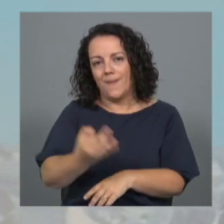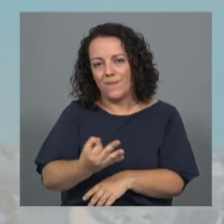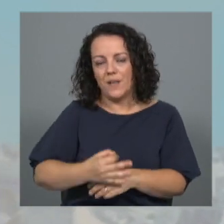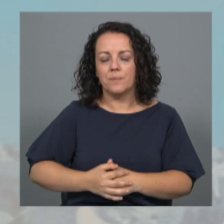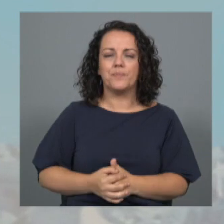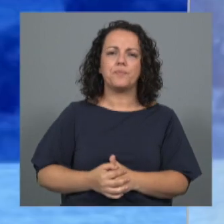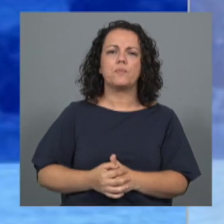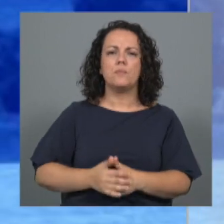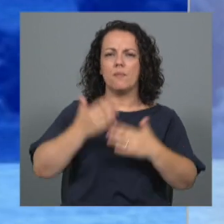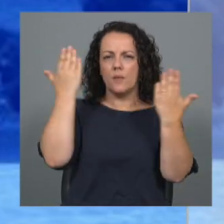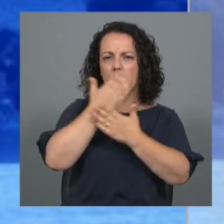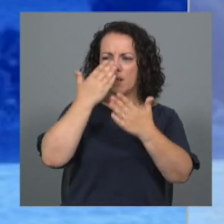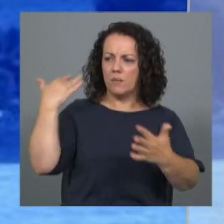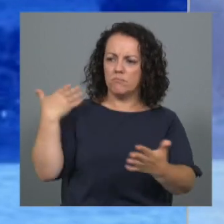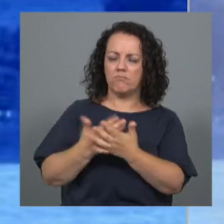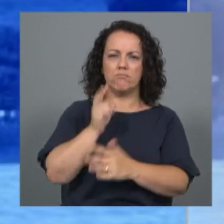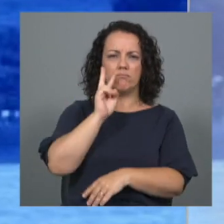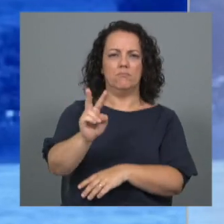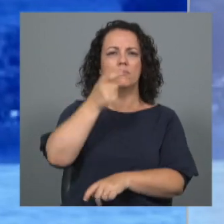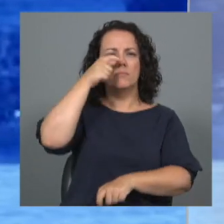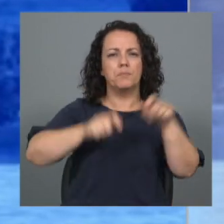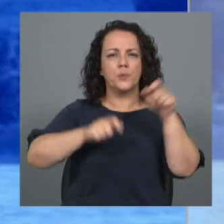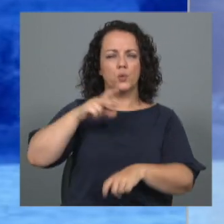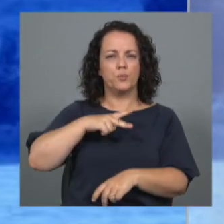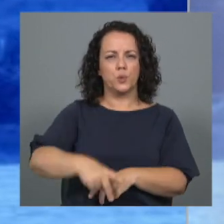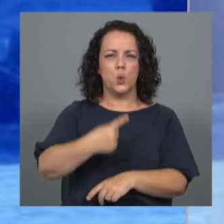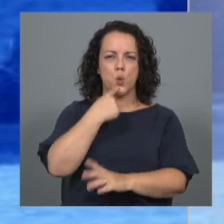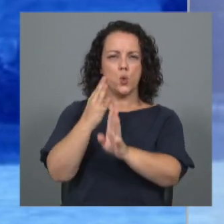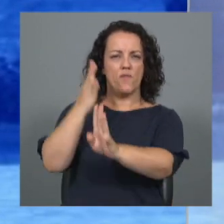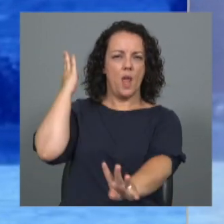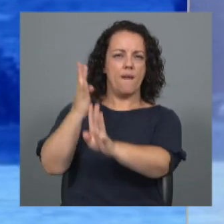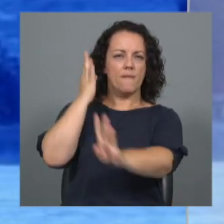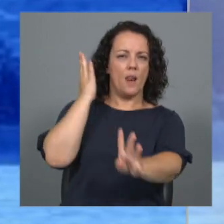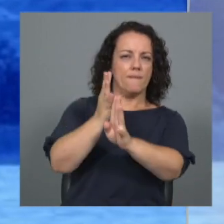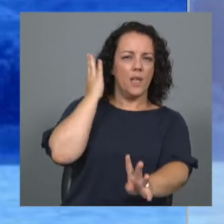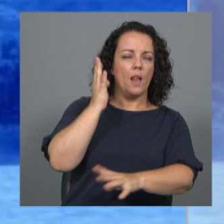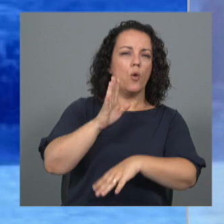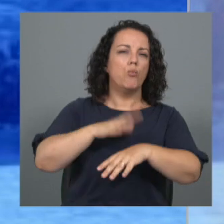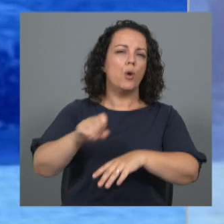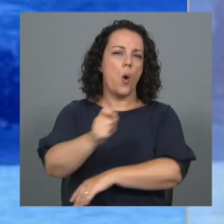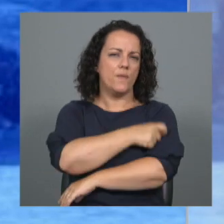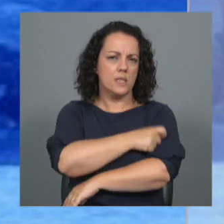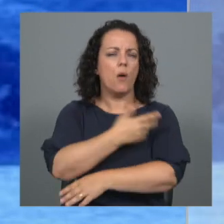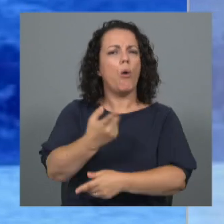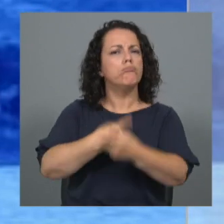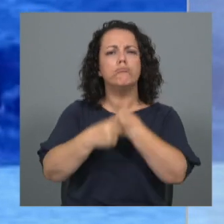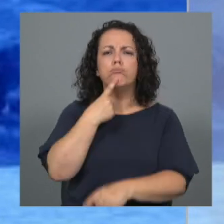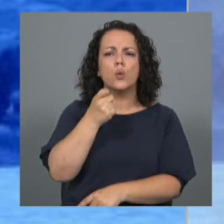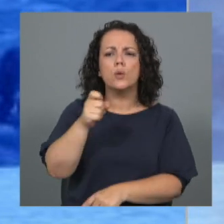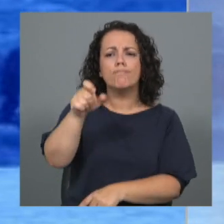dias temos visto os portugueses em grandes filas no processo de vacinação. Como é que foi este processo de vacinação na comunidade de